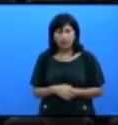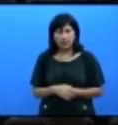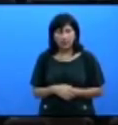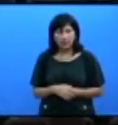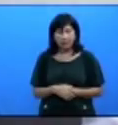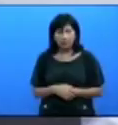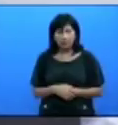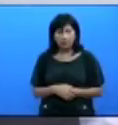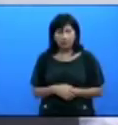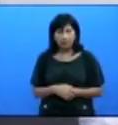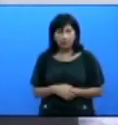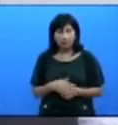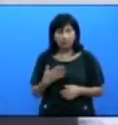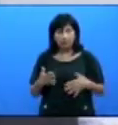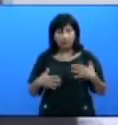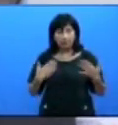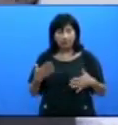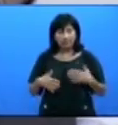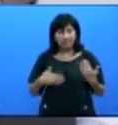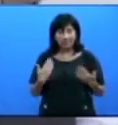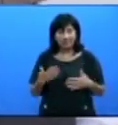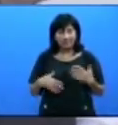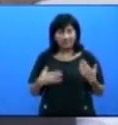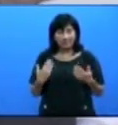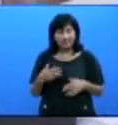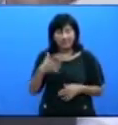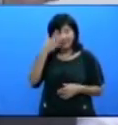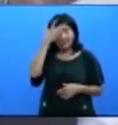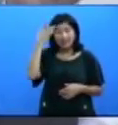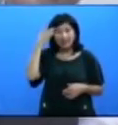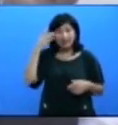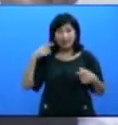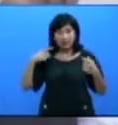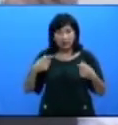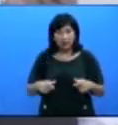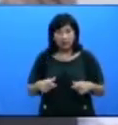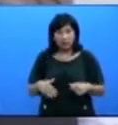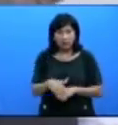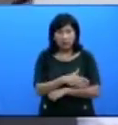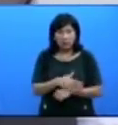Para a alegria dos moradores da rua São Sebastião, hoje foi assinado o convênio com a Caixa Econômica Federal.